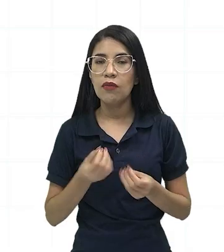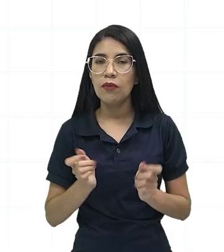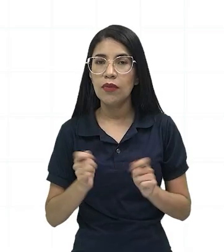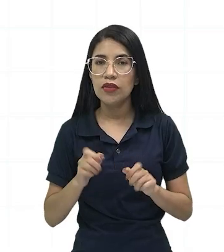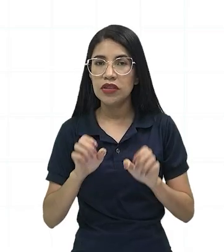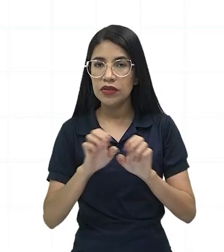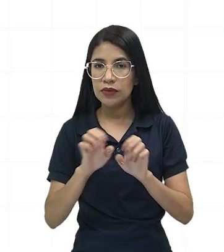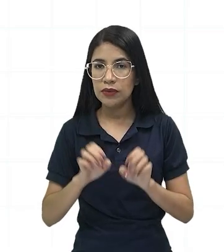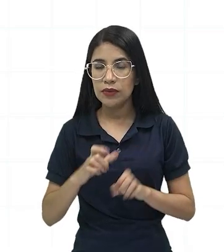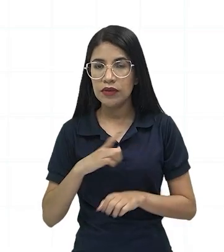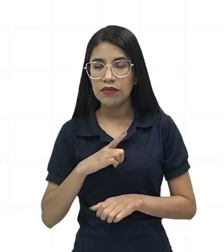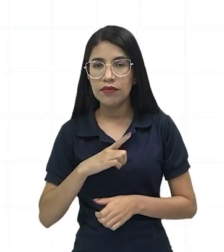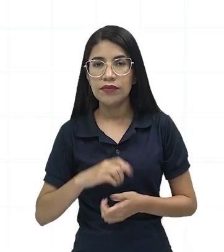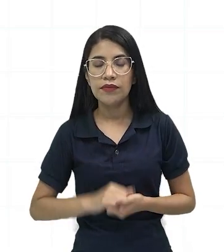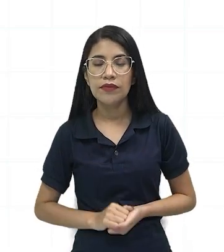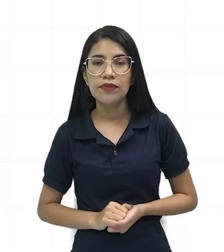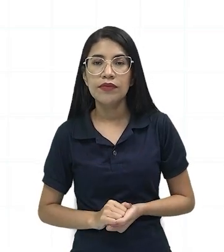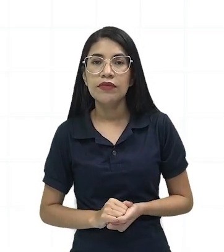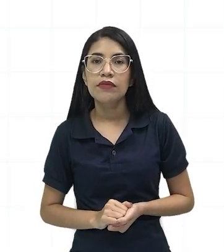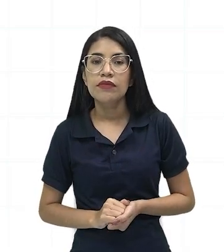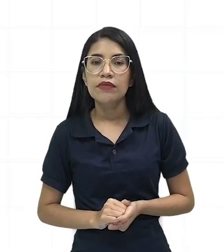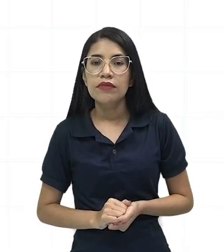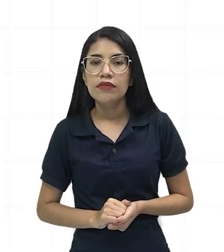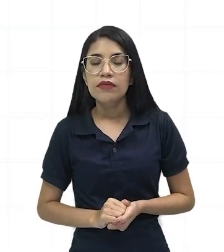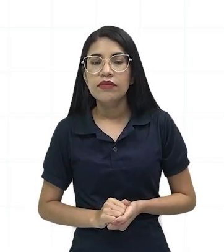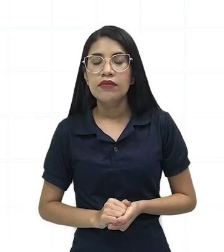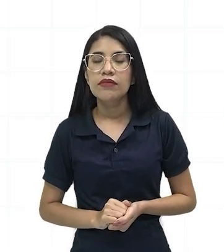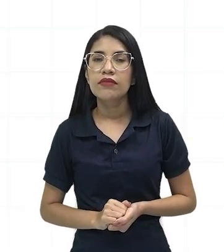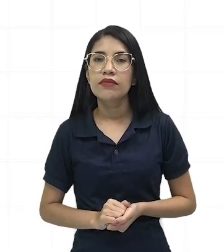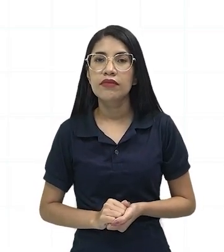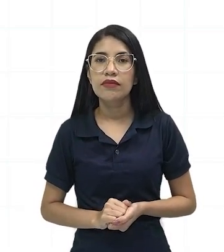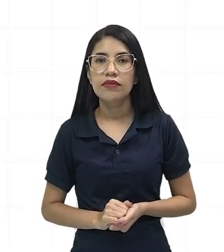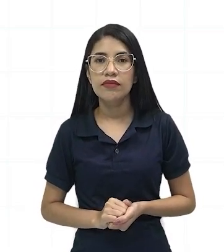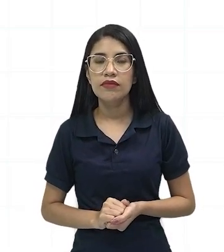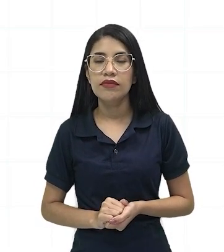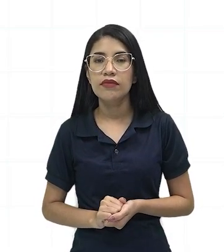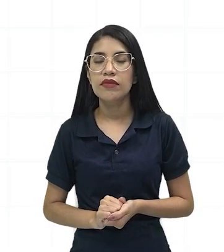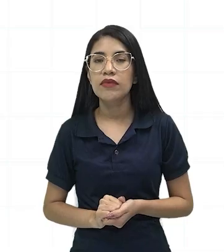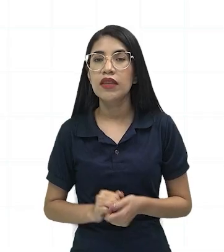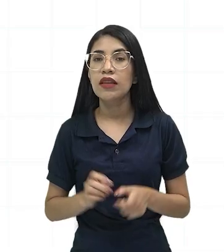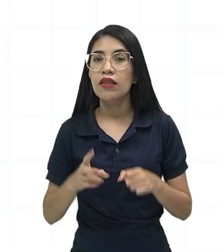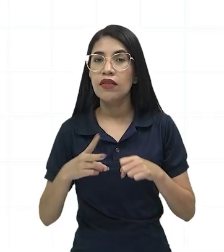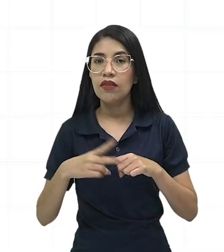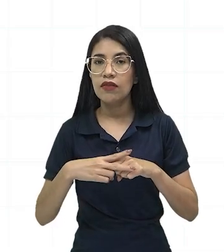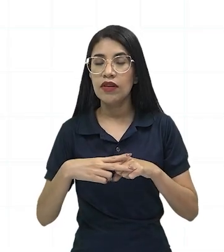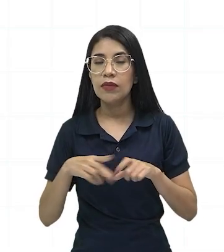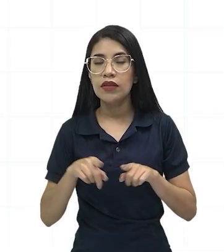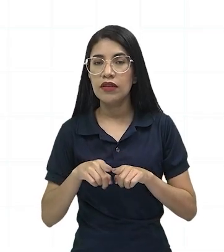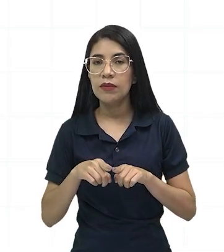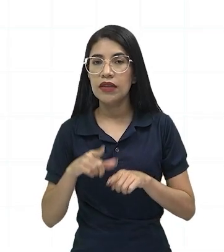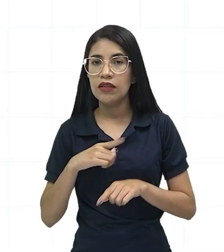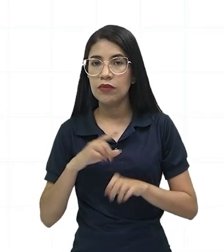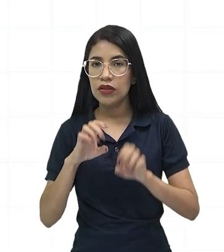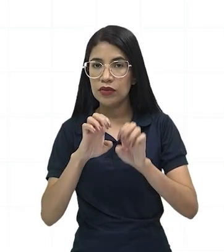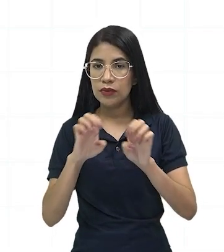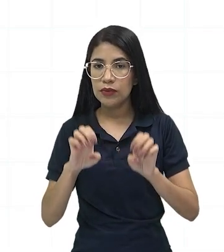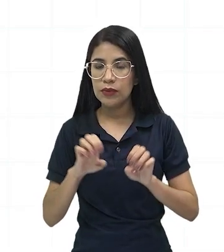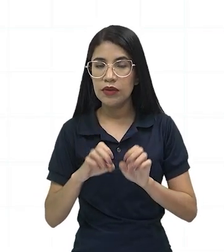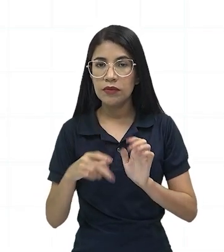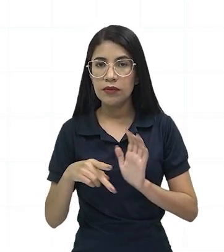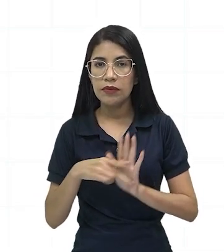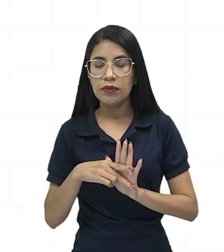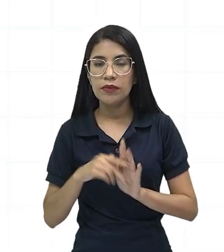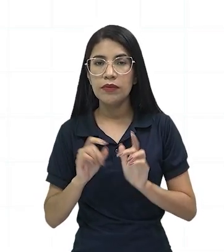eles podem assumir. Como toda palavra, o verbo pode assumir também uma estrutura. Então, nós temos uma estrutura